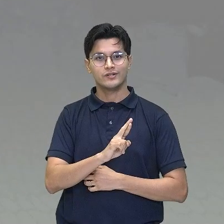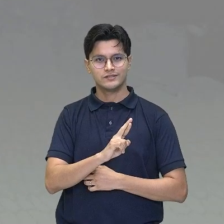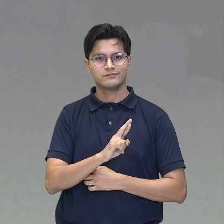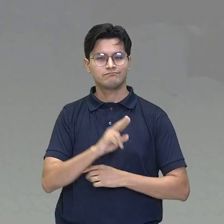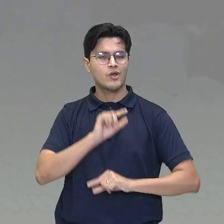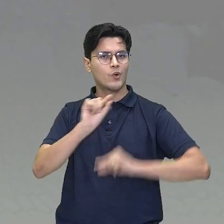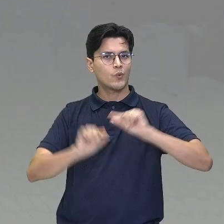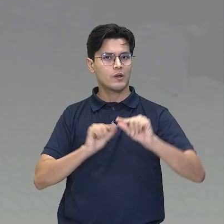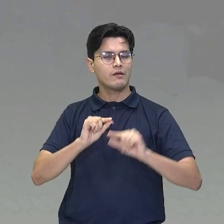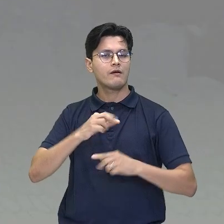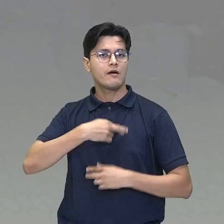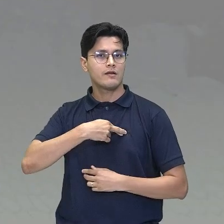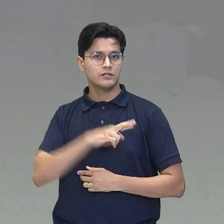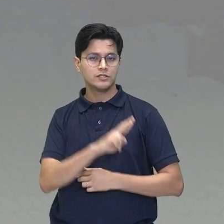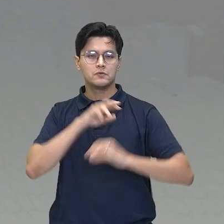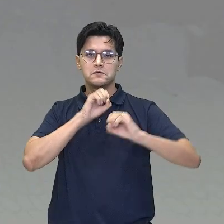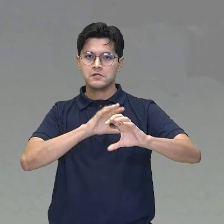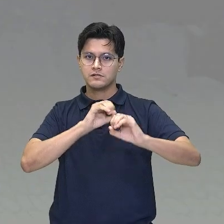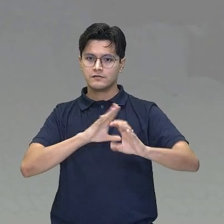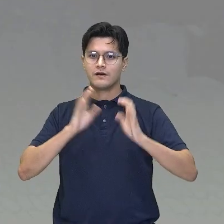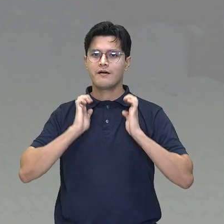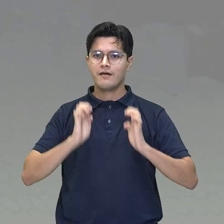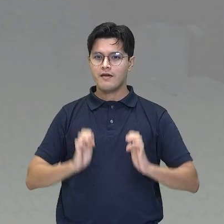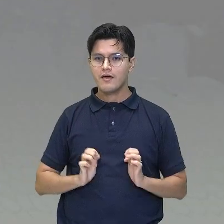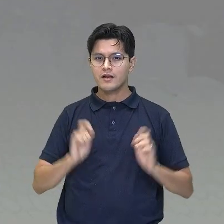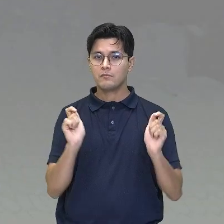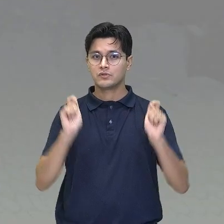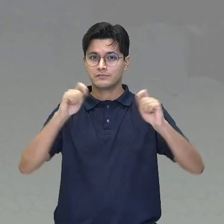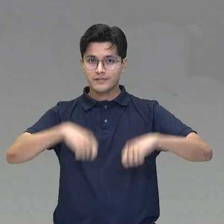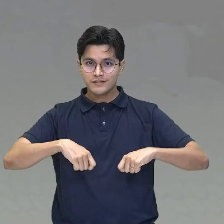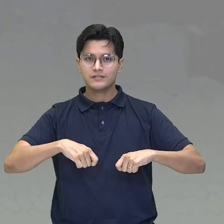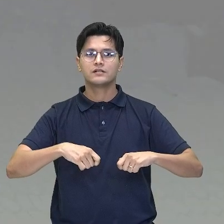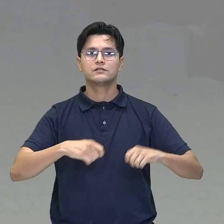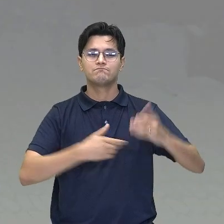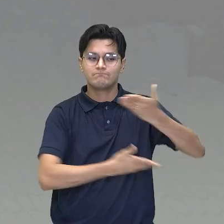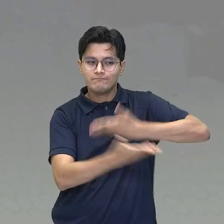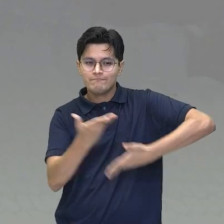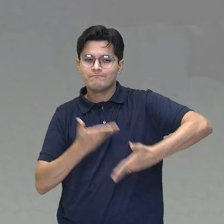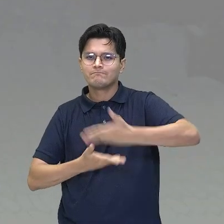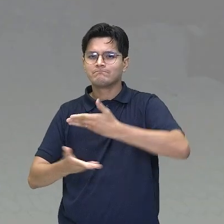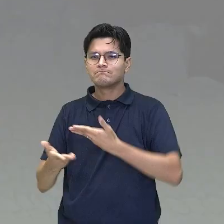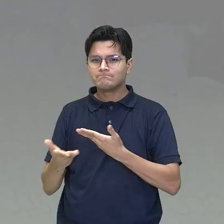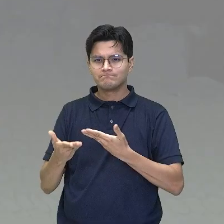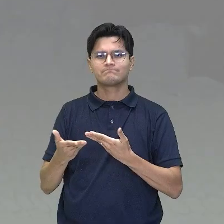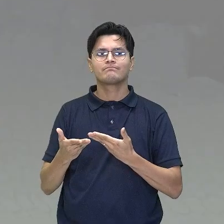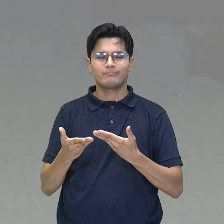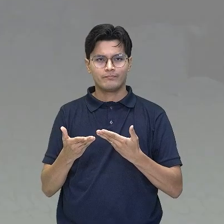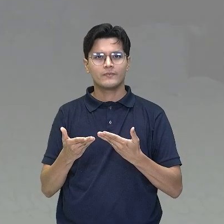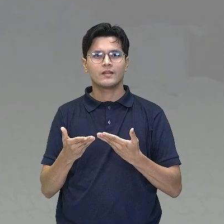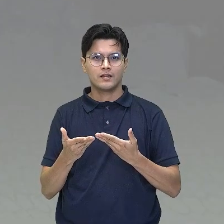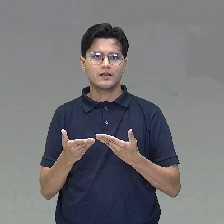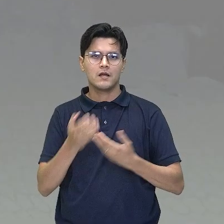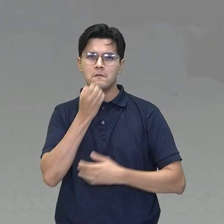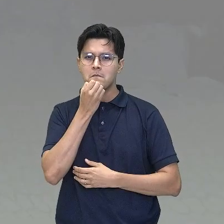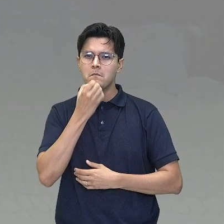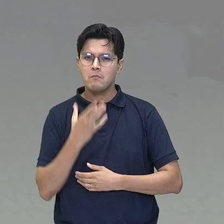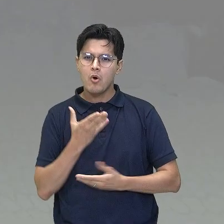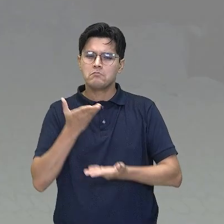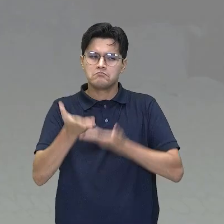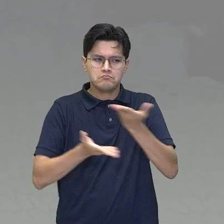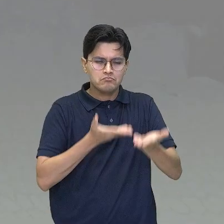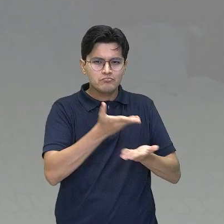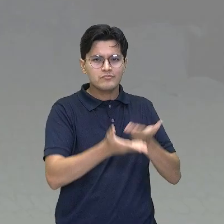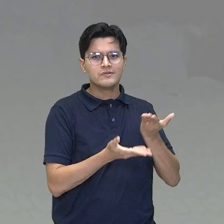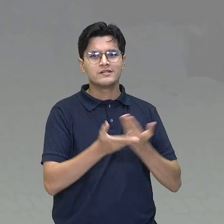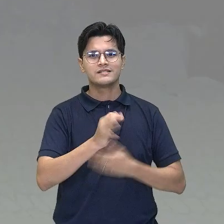em harmonia com todas as pessoas, com quem tem a mesma religião que a nossa e com quem professa outra religião